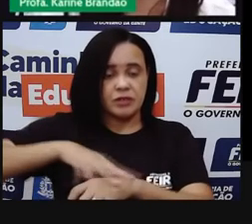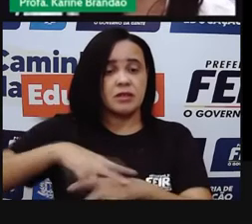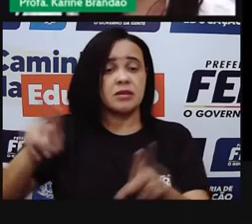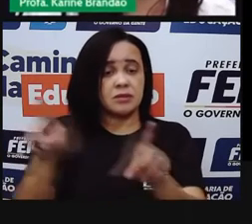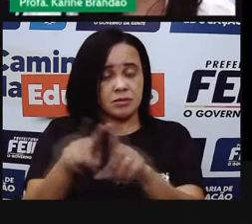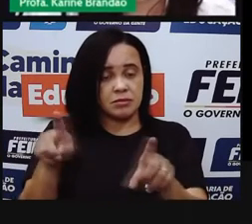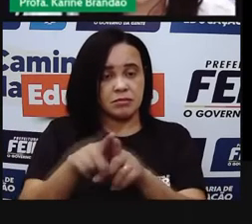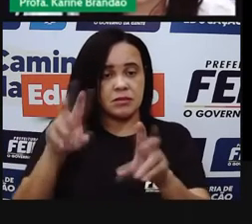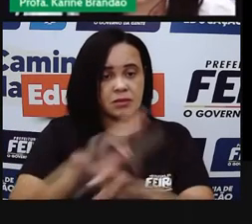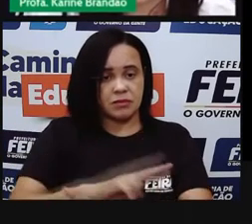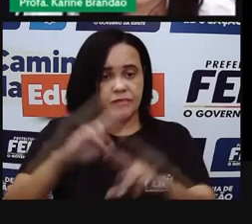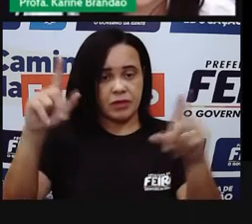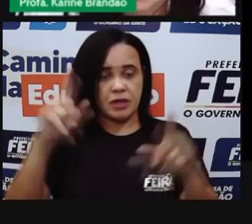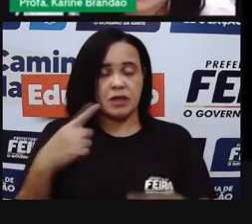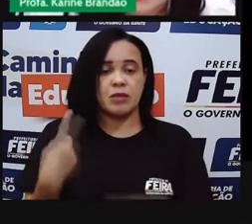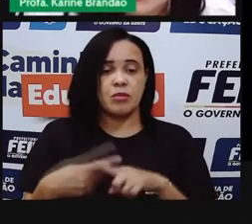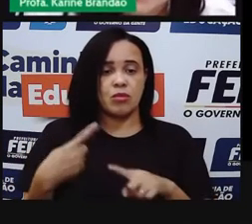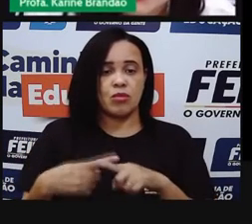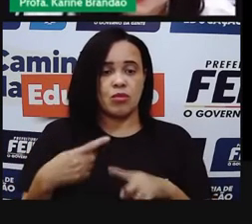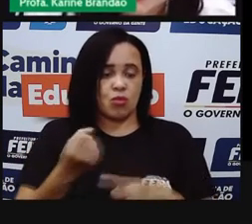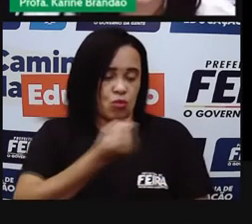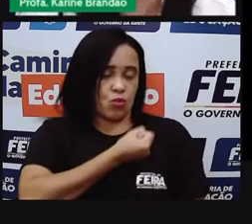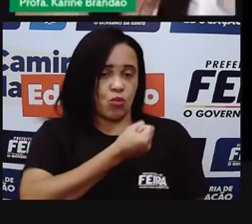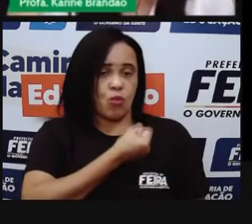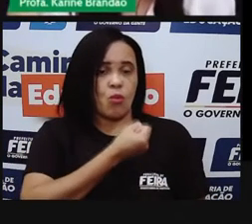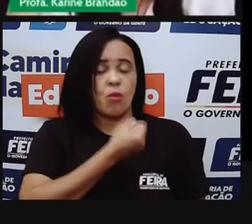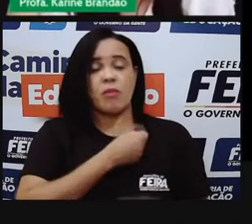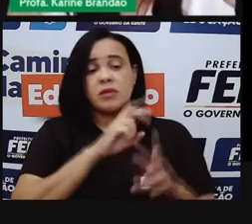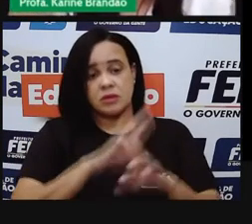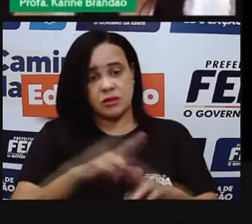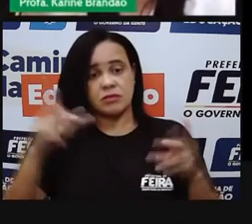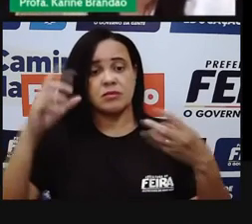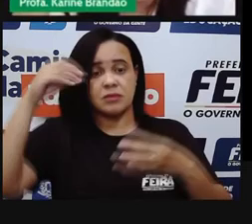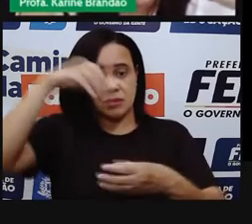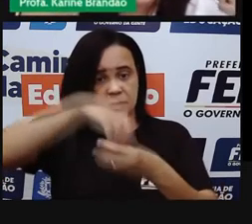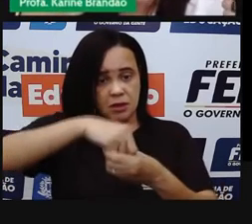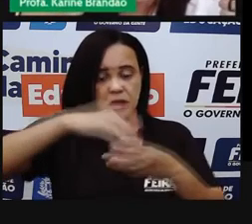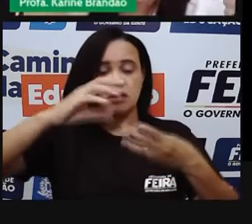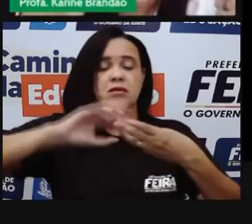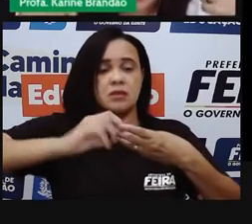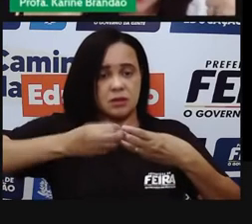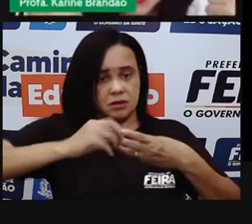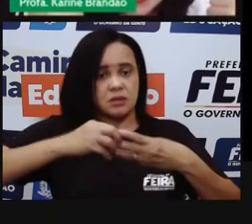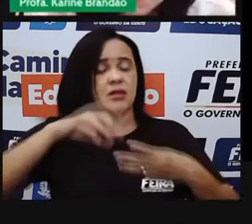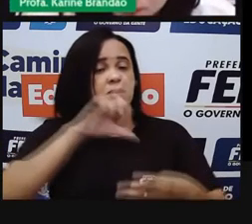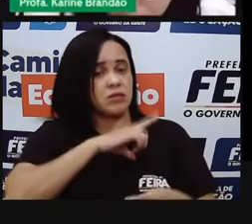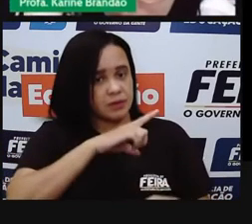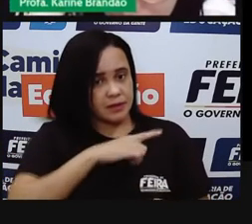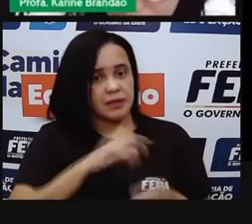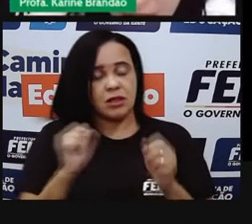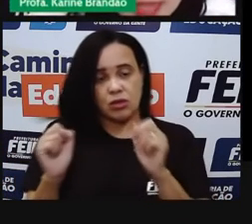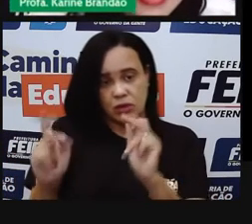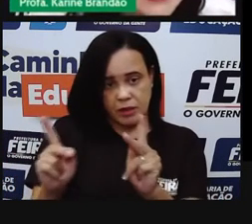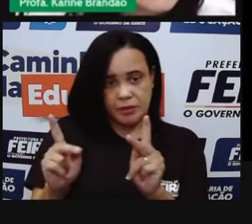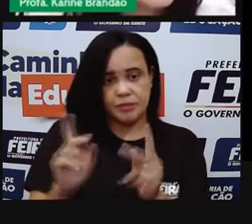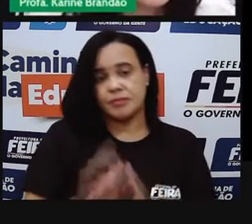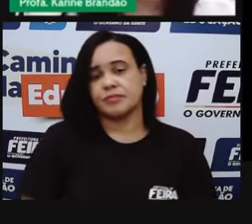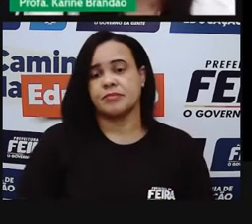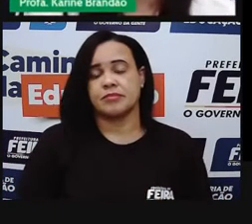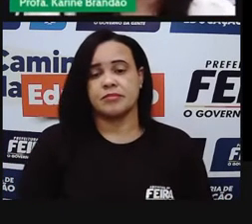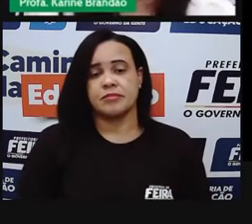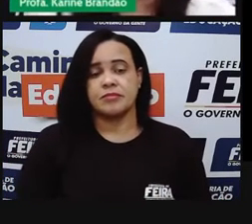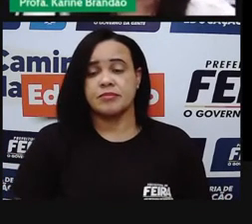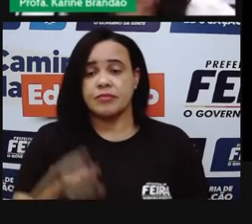numeração de cromossomos que temos nas nossas células? Sim, yes, ok? E